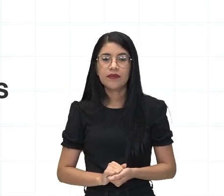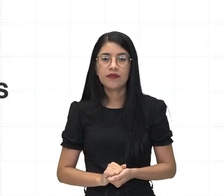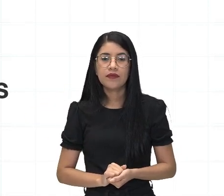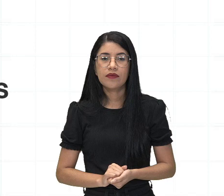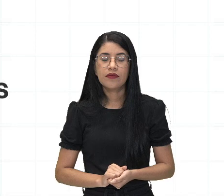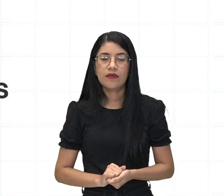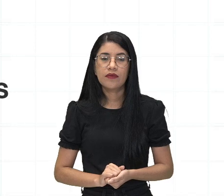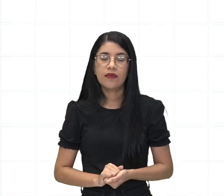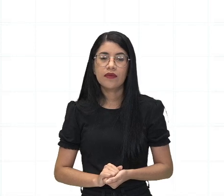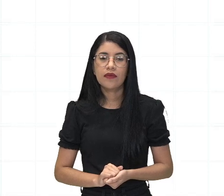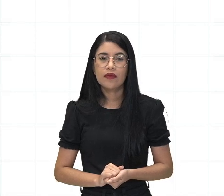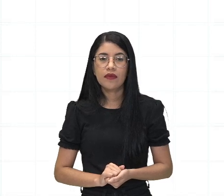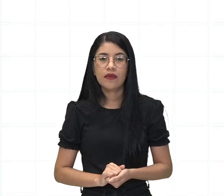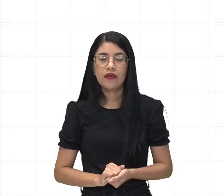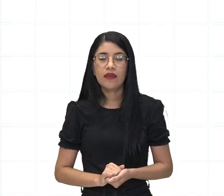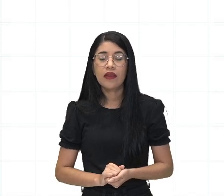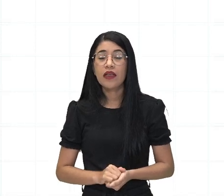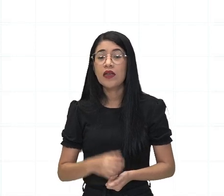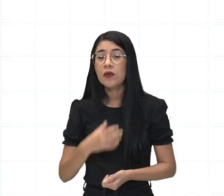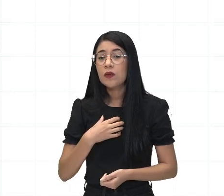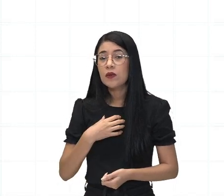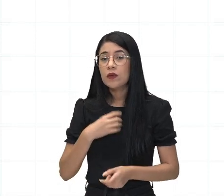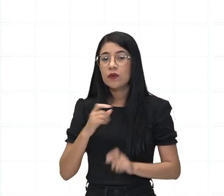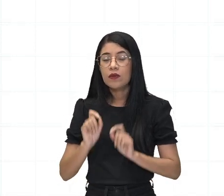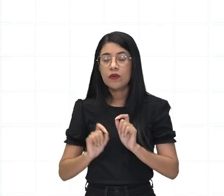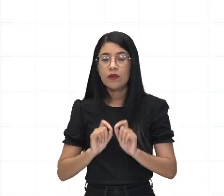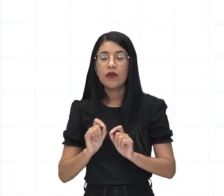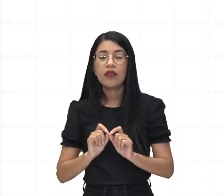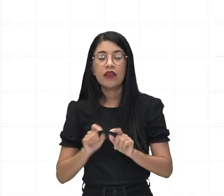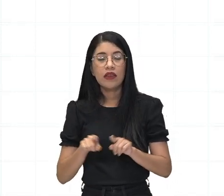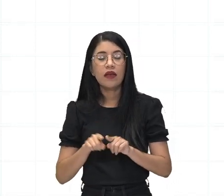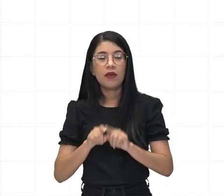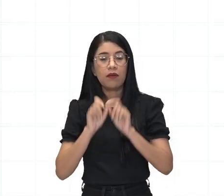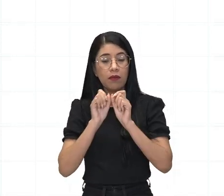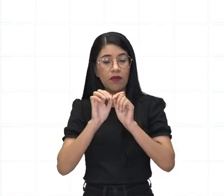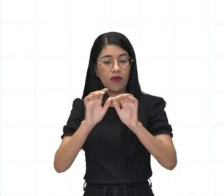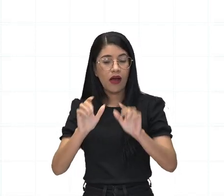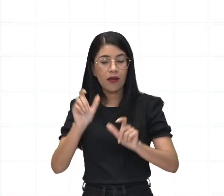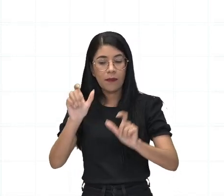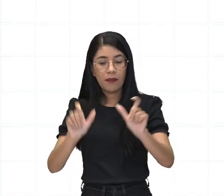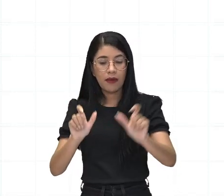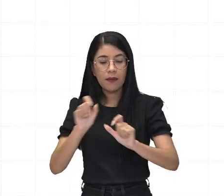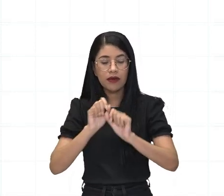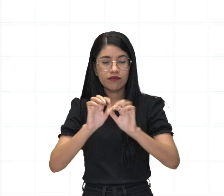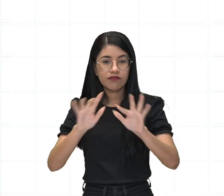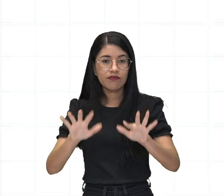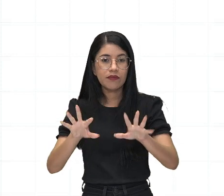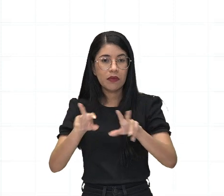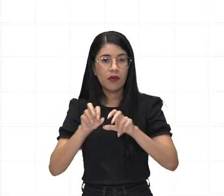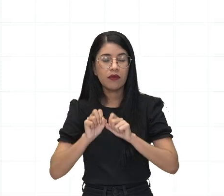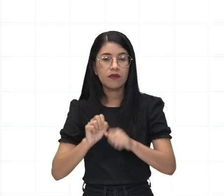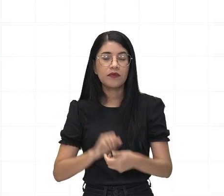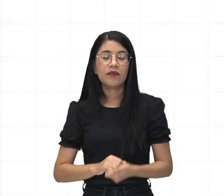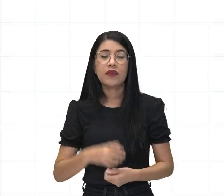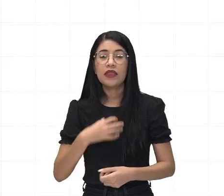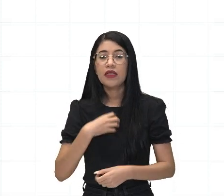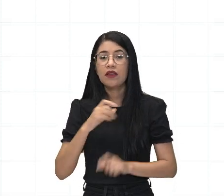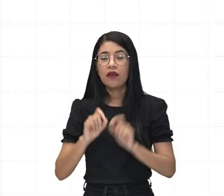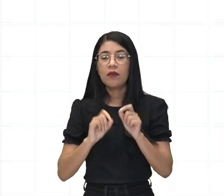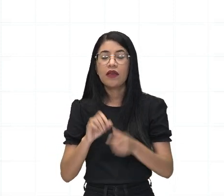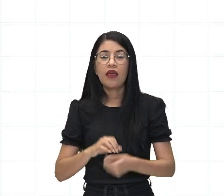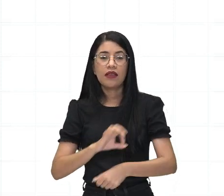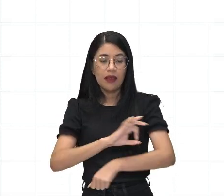bom? Também, inclusive, é muito transmissível entre as pessoas. Sinais e sintomas, temos